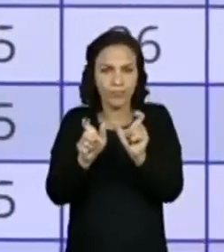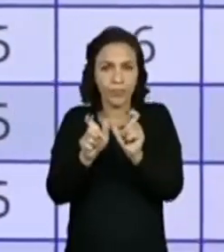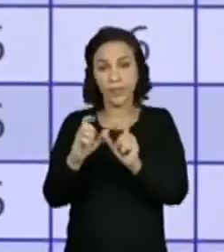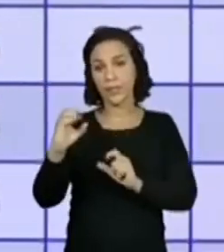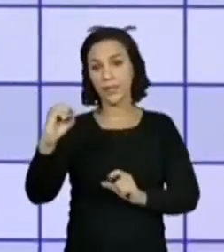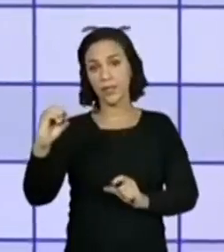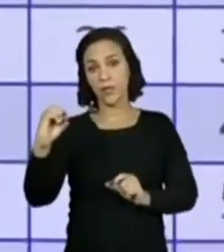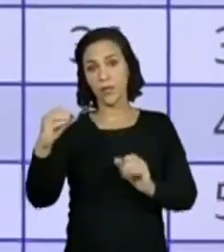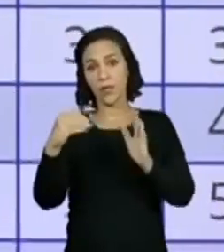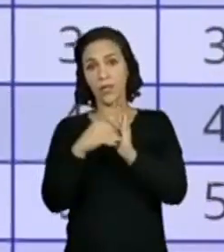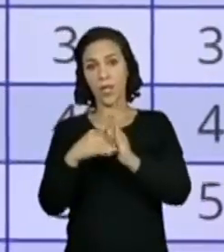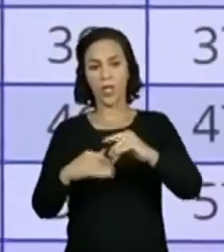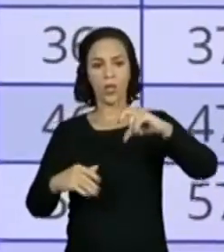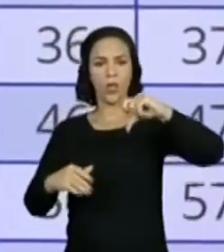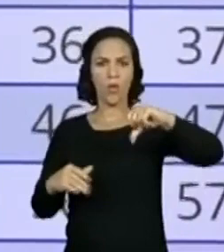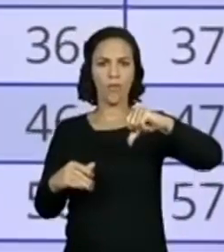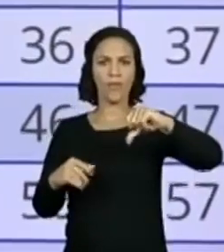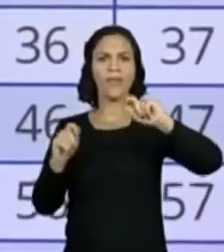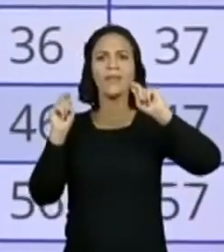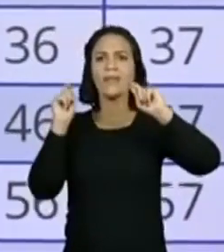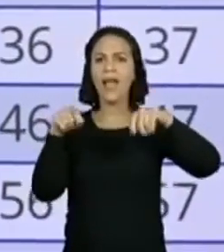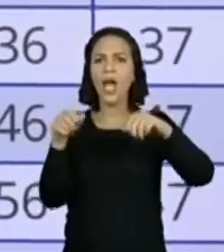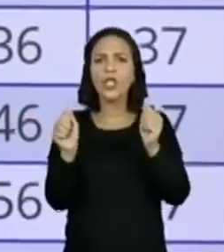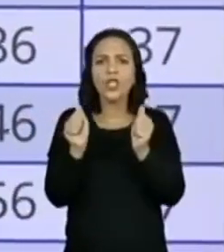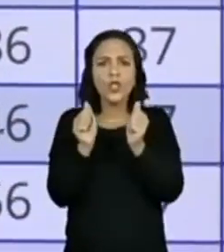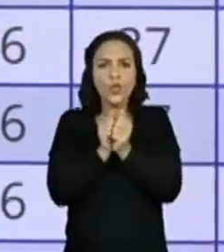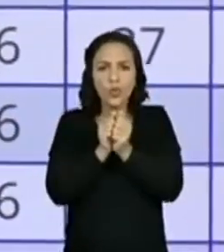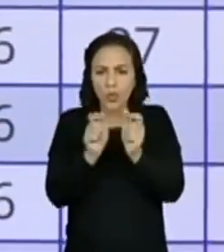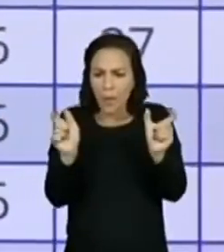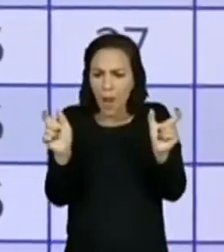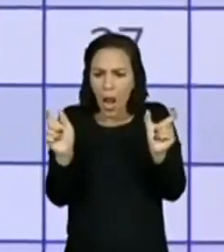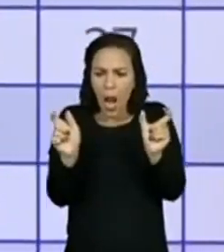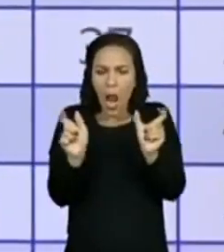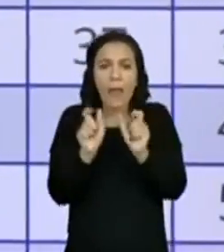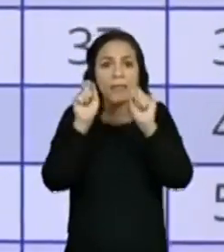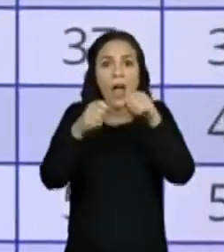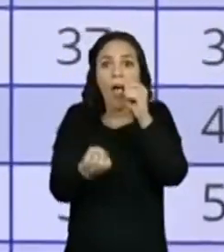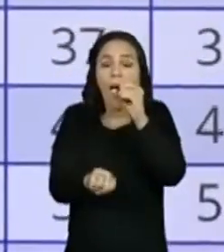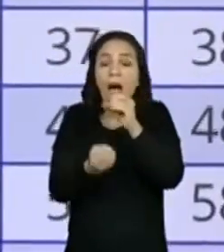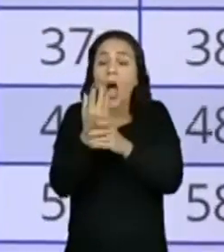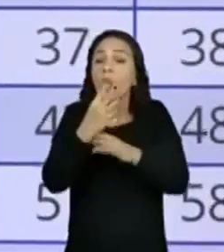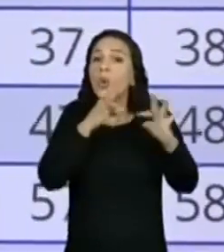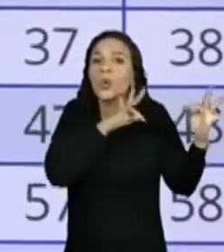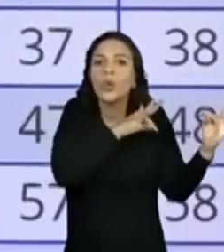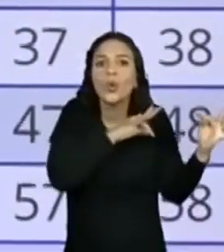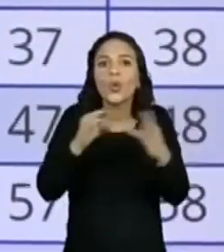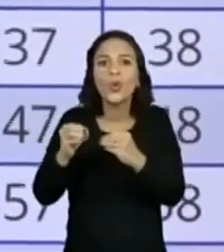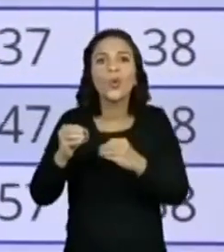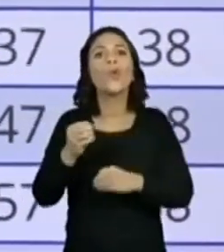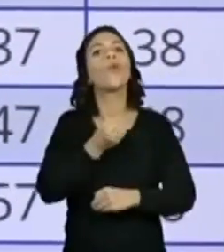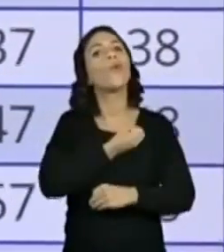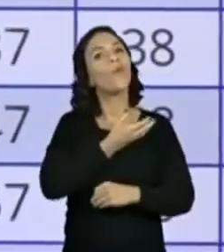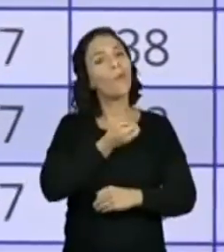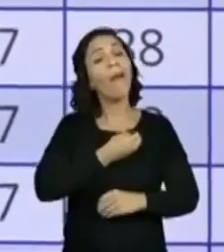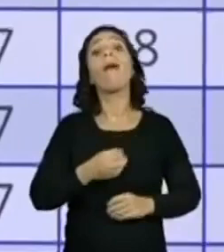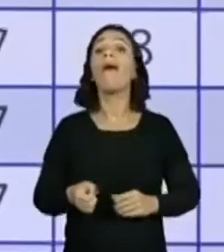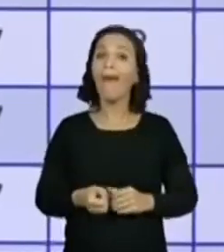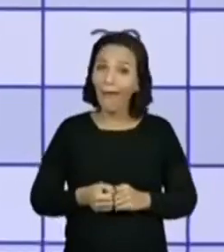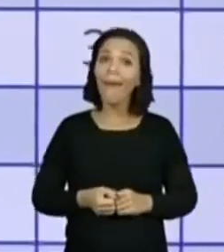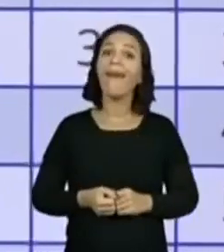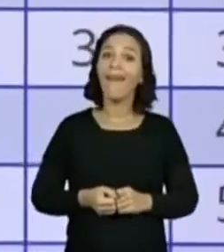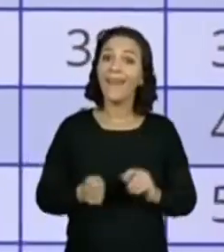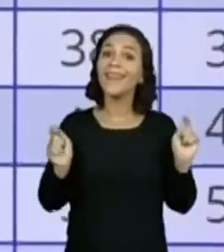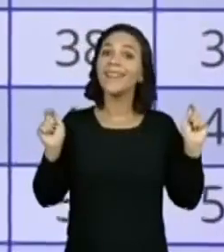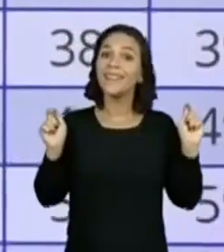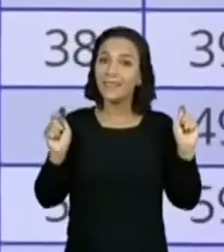9. Parece brincadeira, mas não é. Do 0 ao 9 são todos os algarismos que